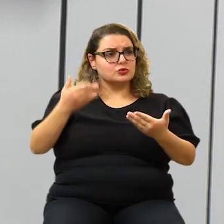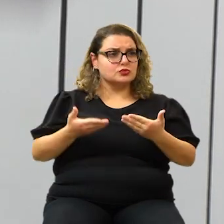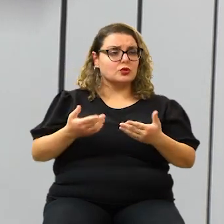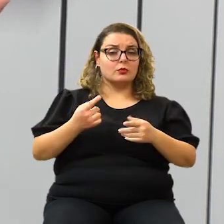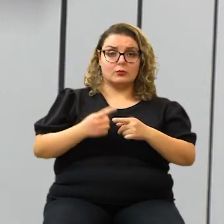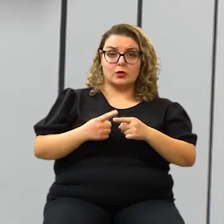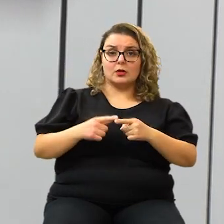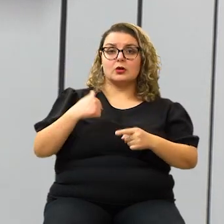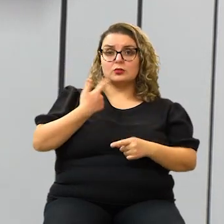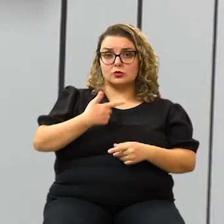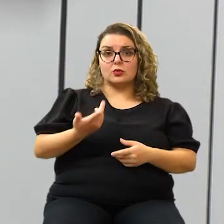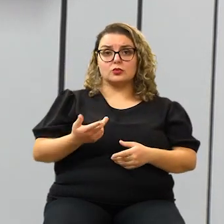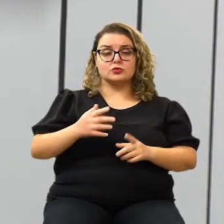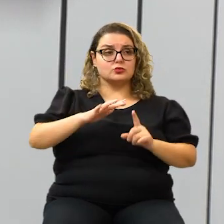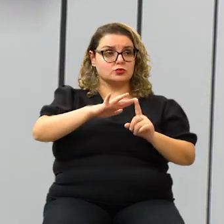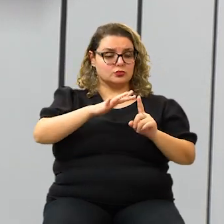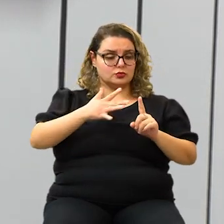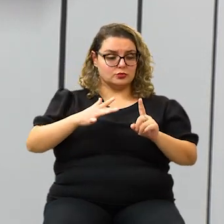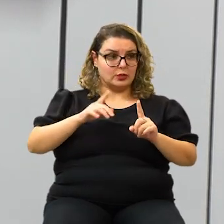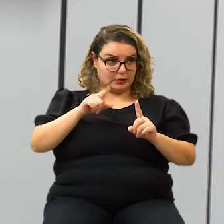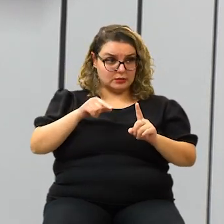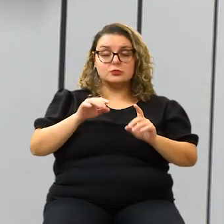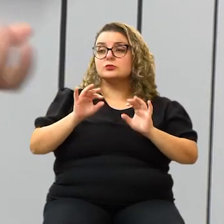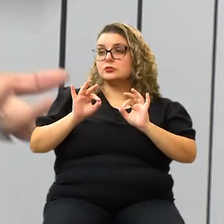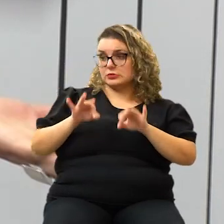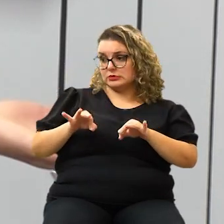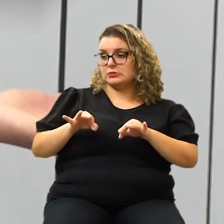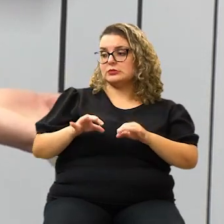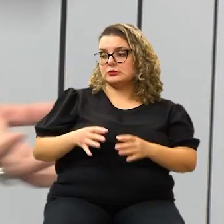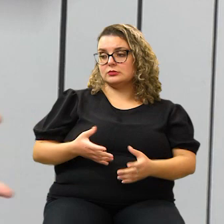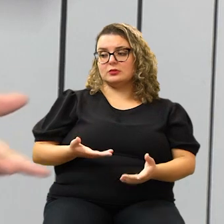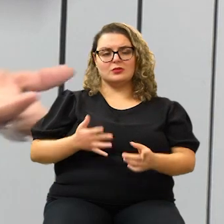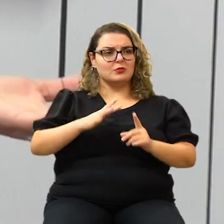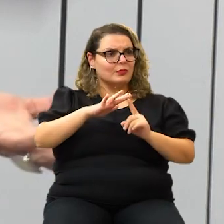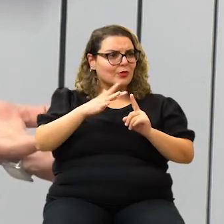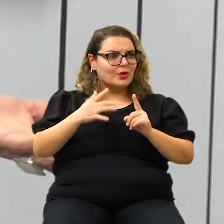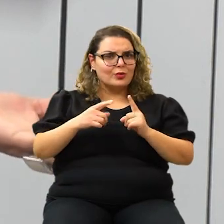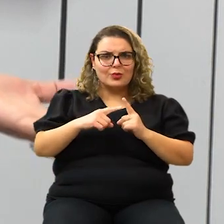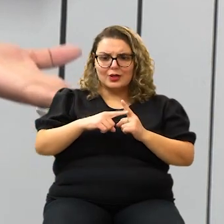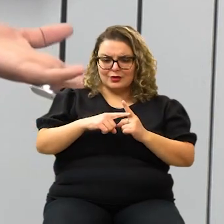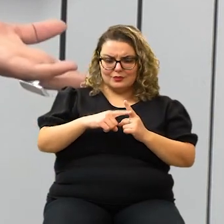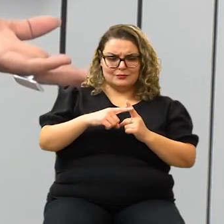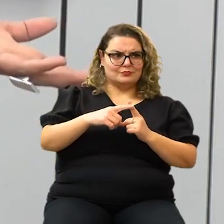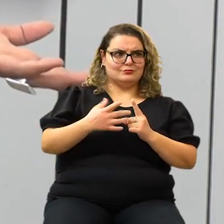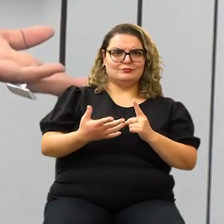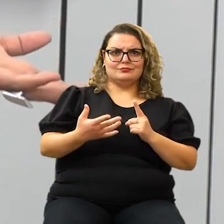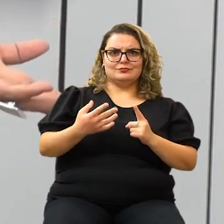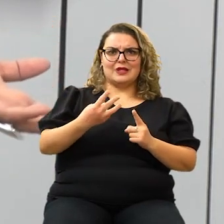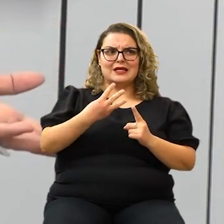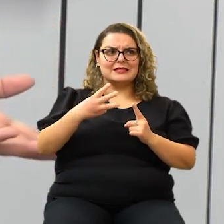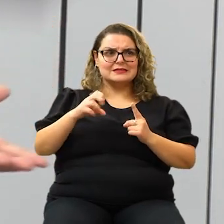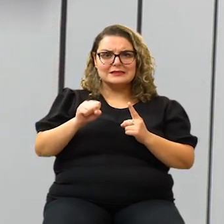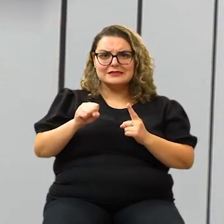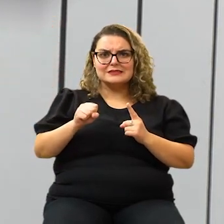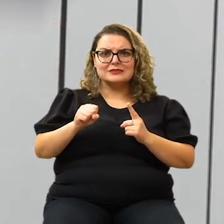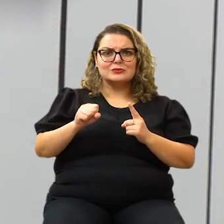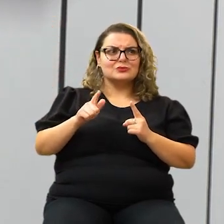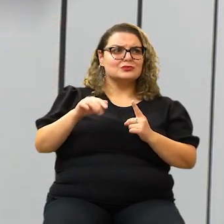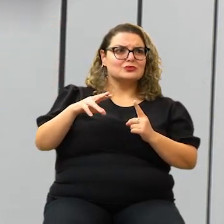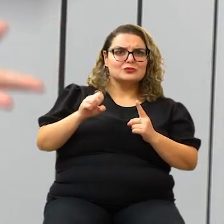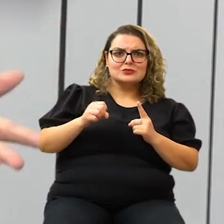hoje, porque nós estamos no outono, é isso? Isso. Mas um outono com temperaturas aí de 38